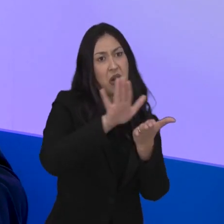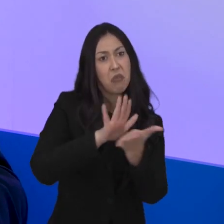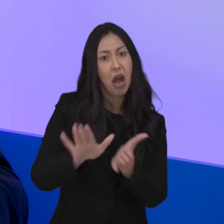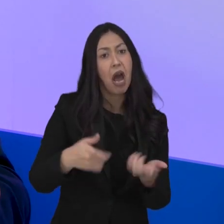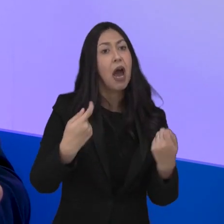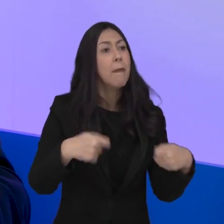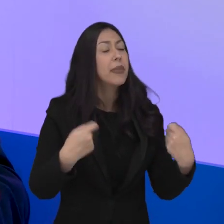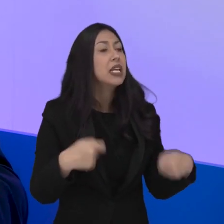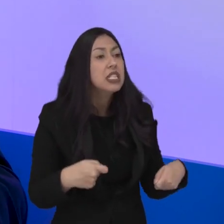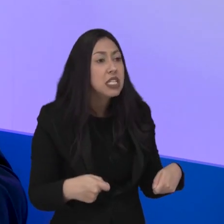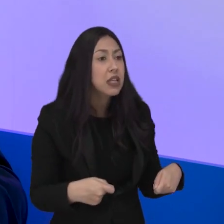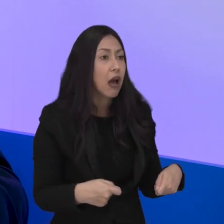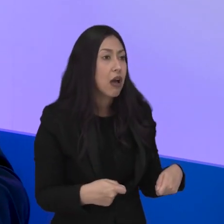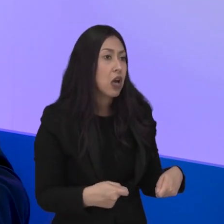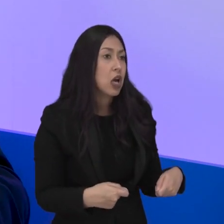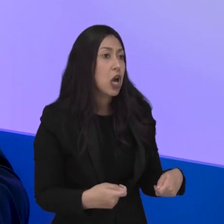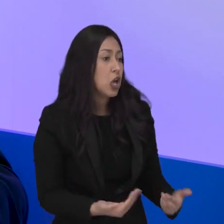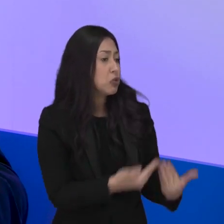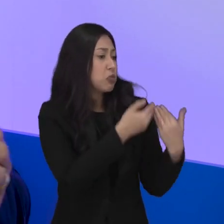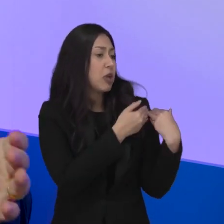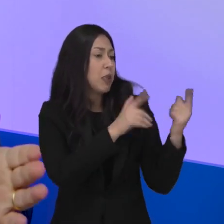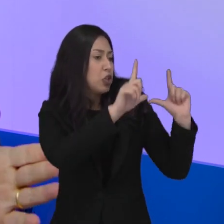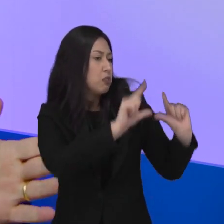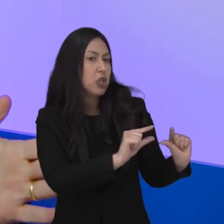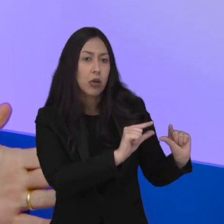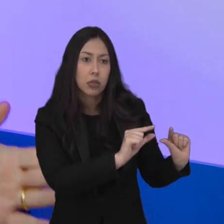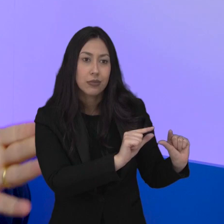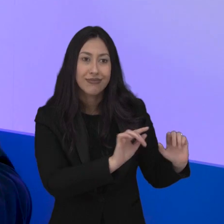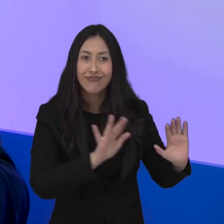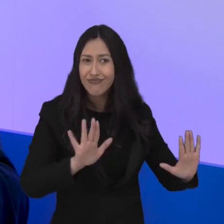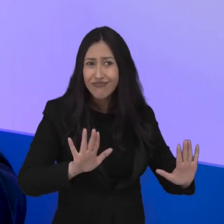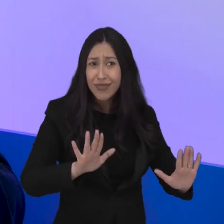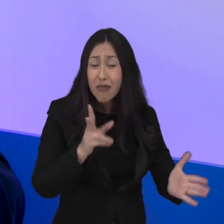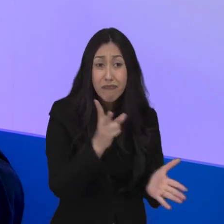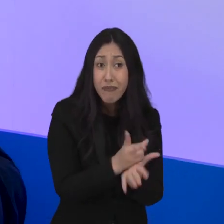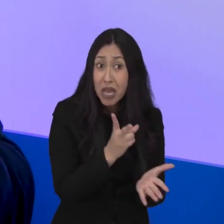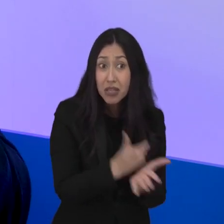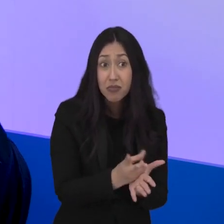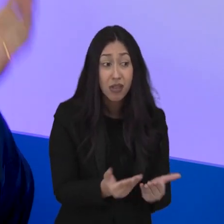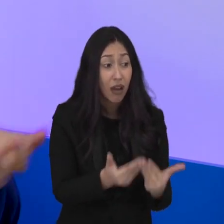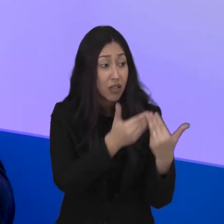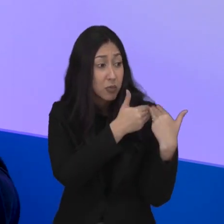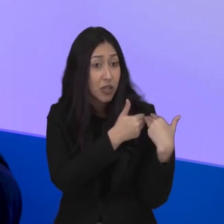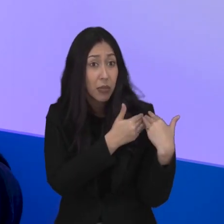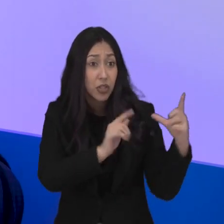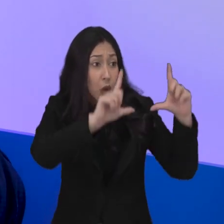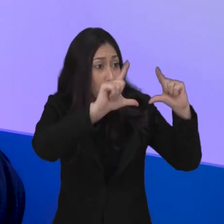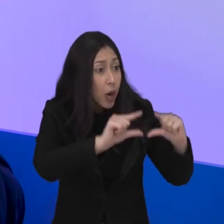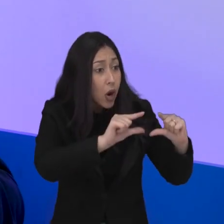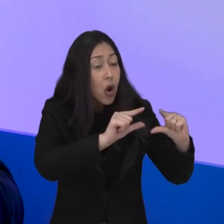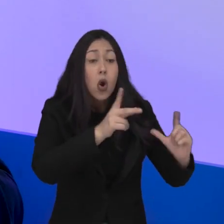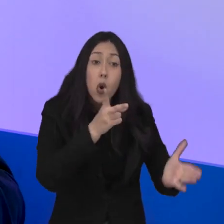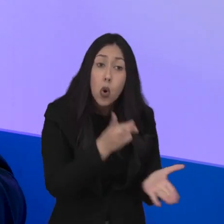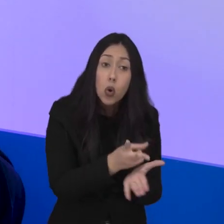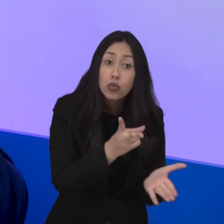que a gente precisa ter um Estado menor. Né? O Estado menor não significa Estado inexistente. Então, essa é uma primeira reflexão que